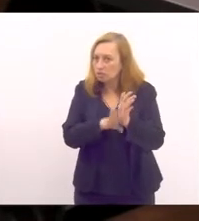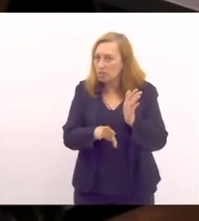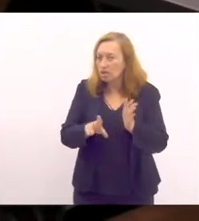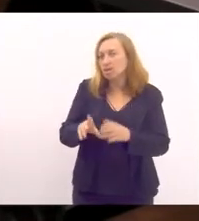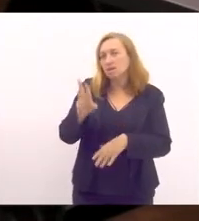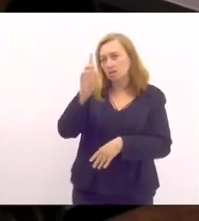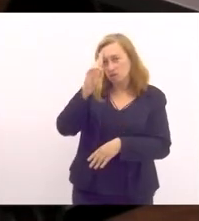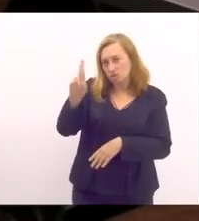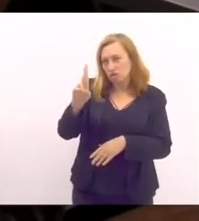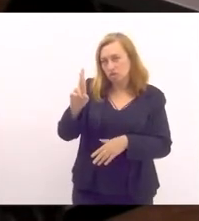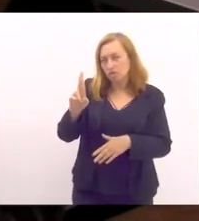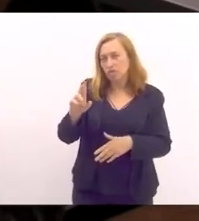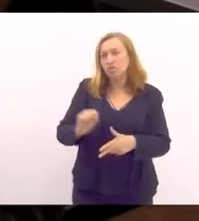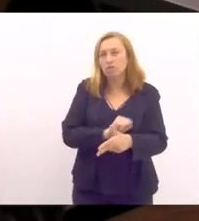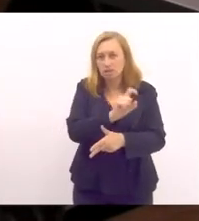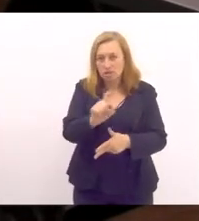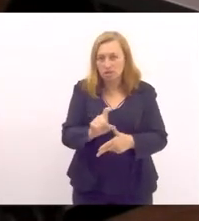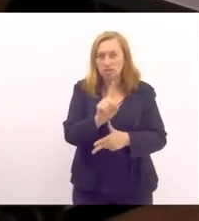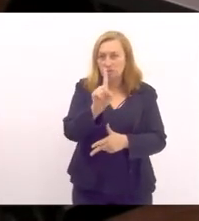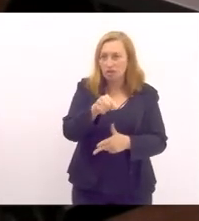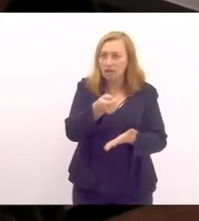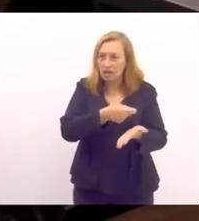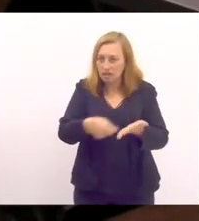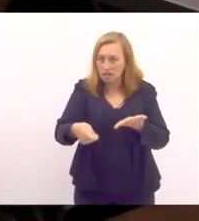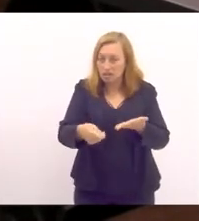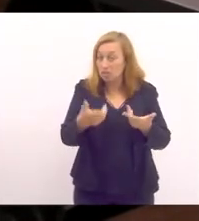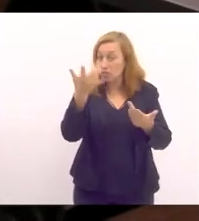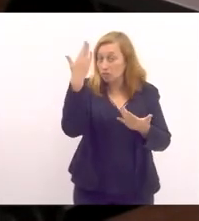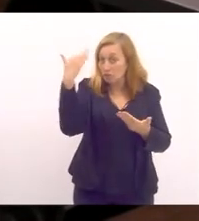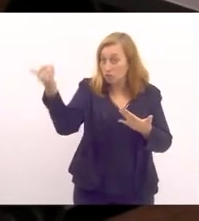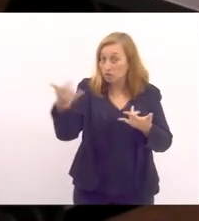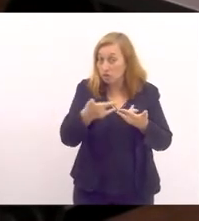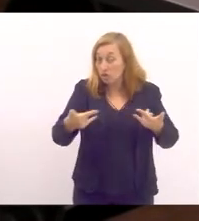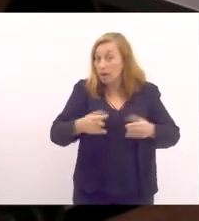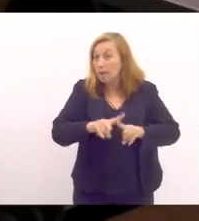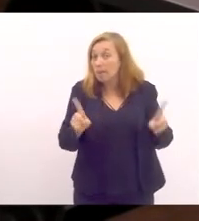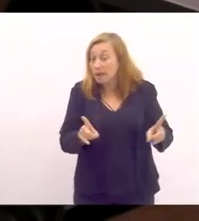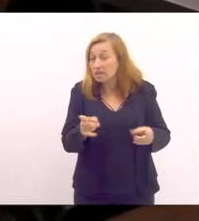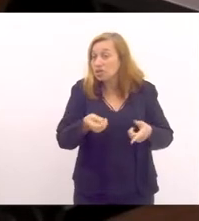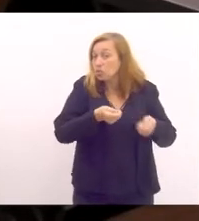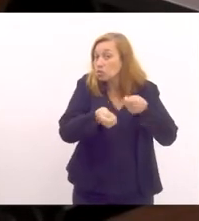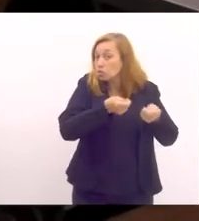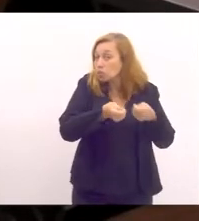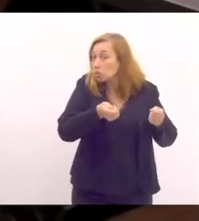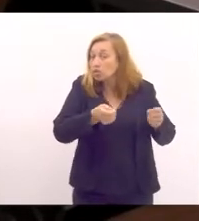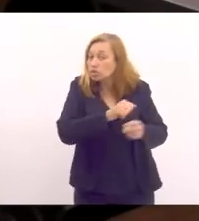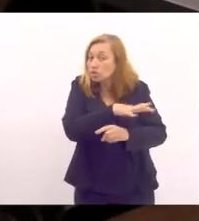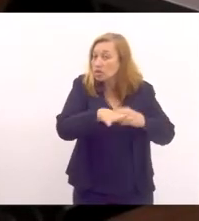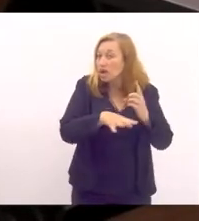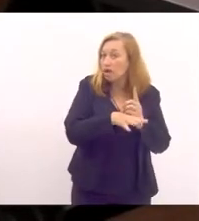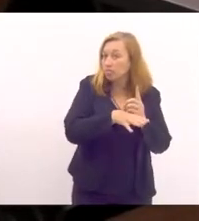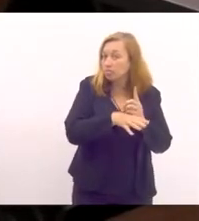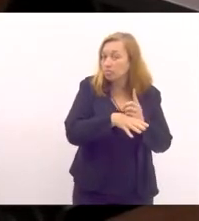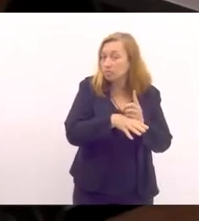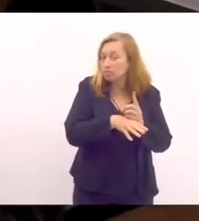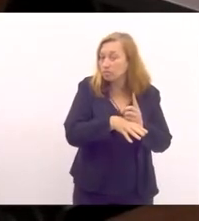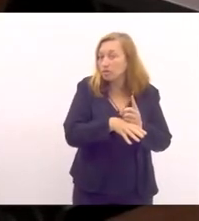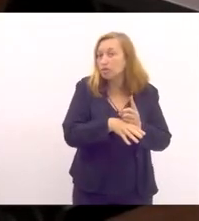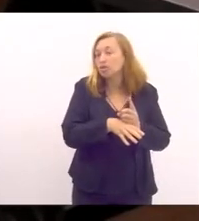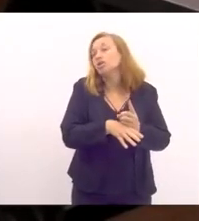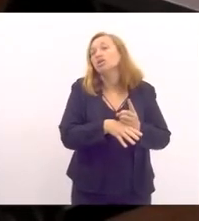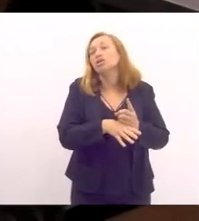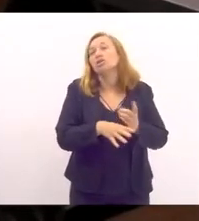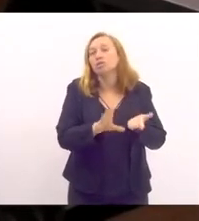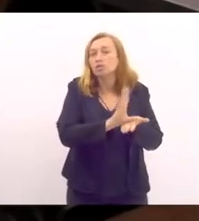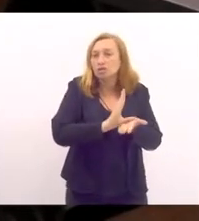do executivo, né? É quem assina o famoso cheque. Mas que haja o controle social através desse conselho